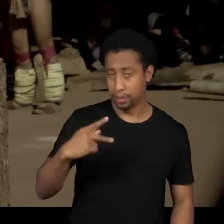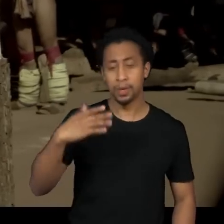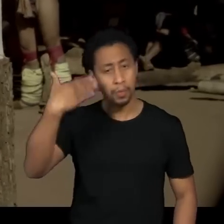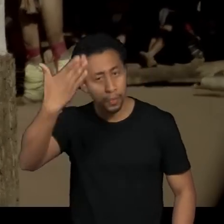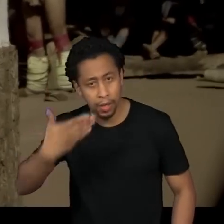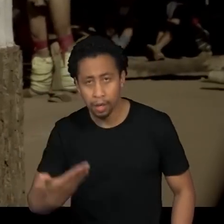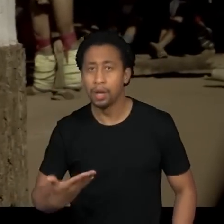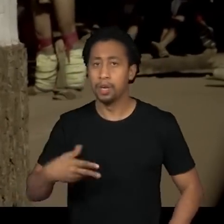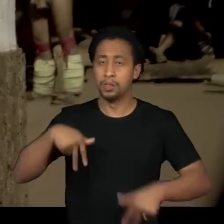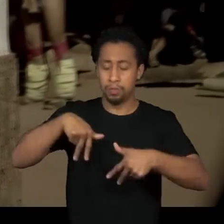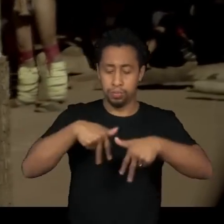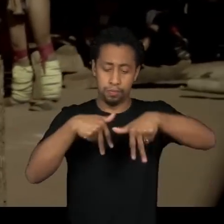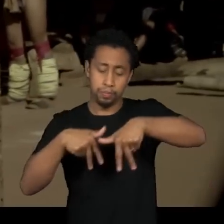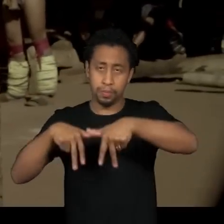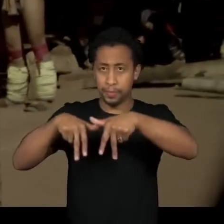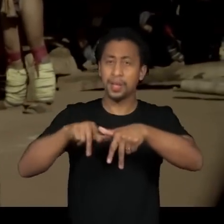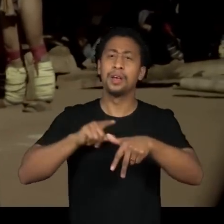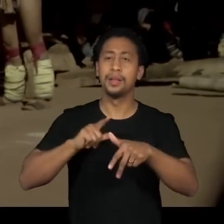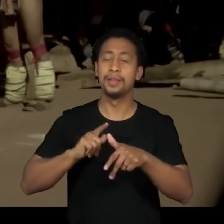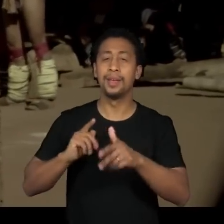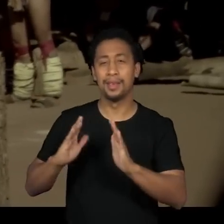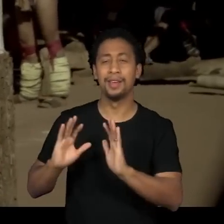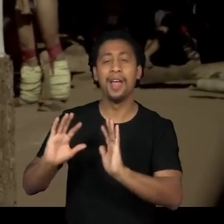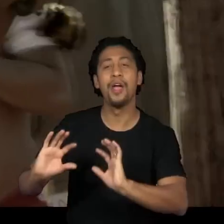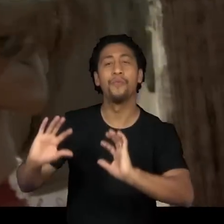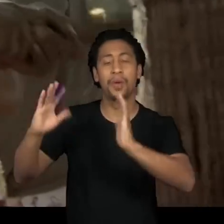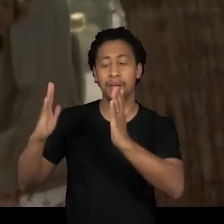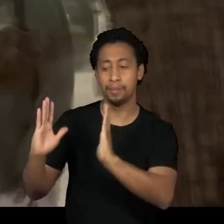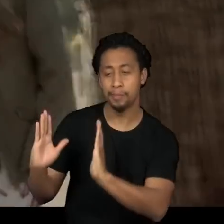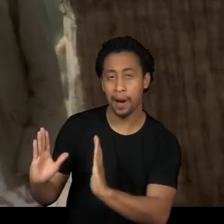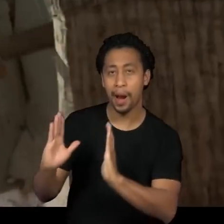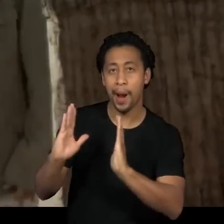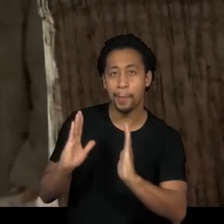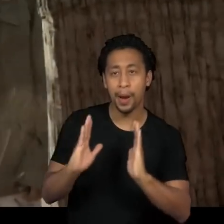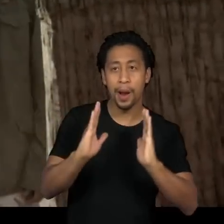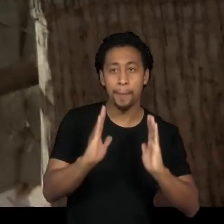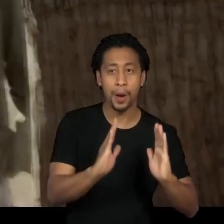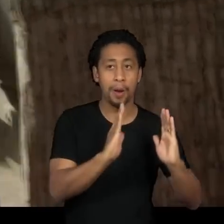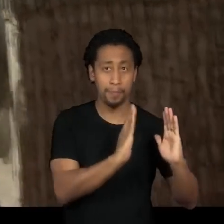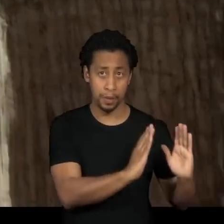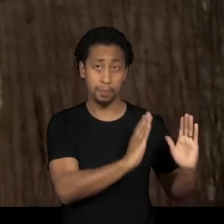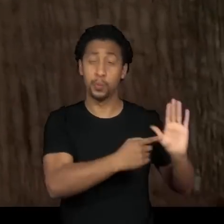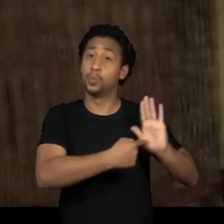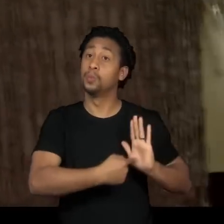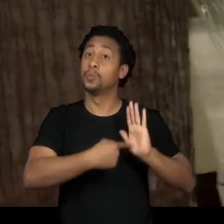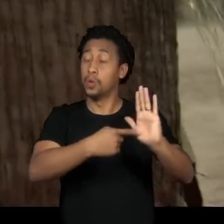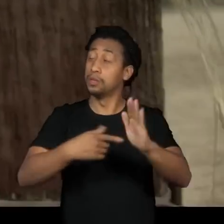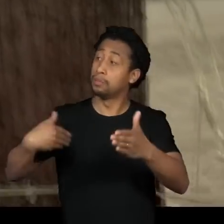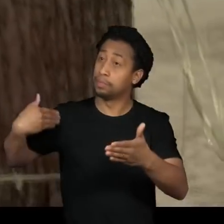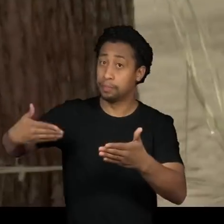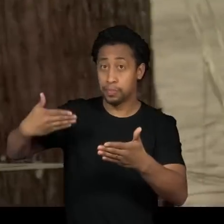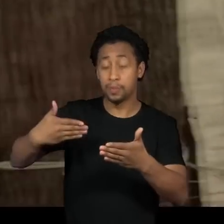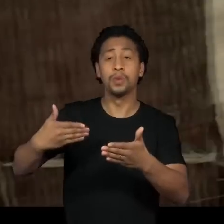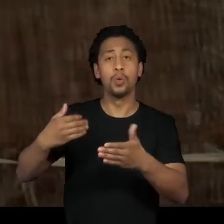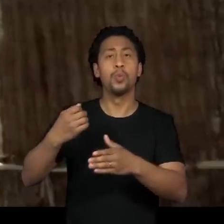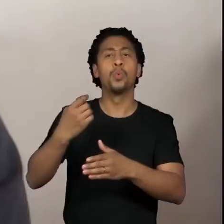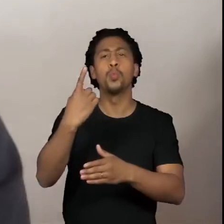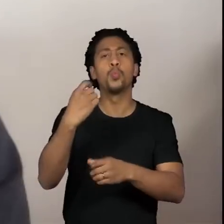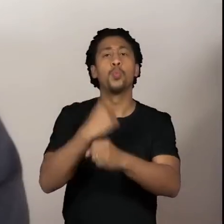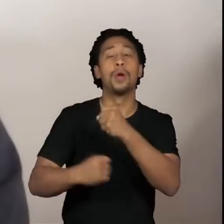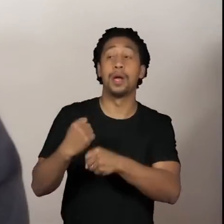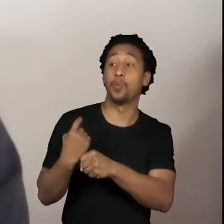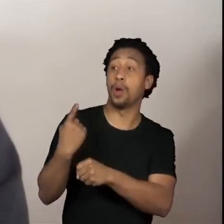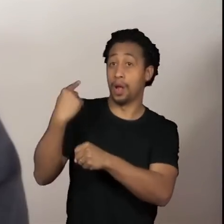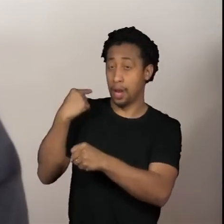que envolve uma sequência de eventos ou uma sequência de pequenos rituais que vem acontecendo desde um ano antes. Né?